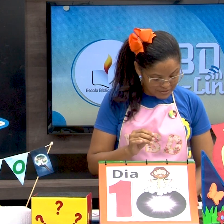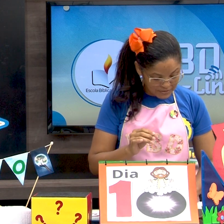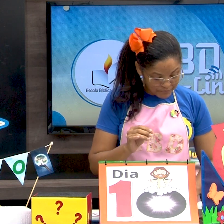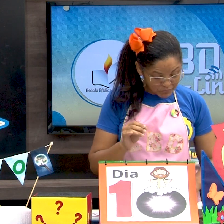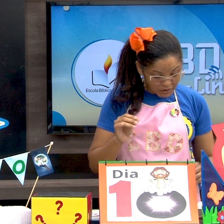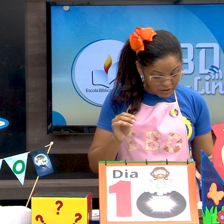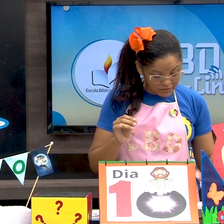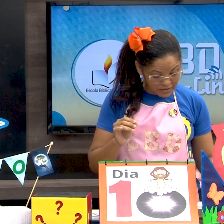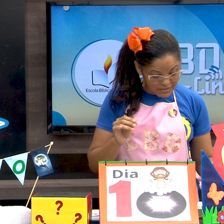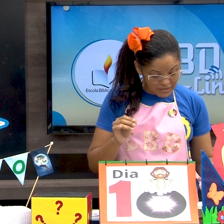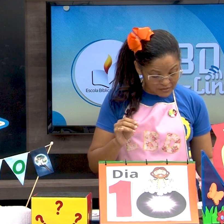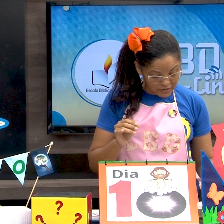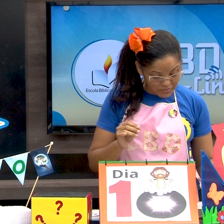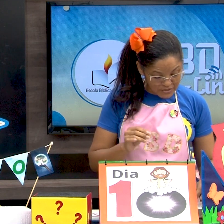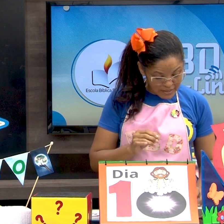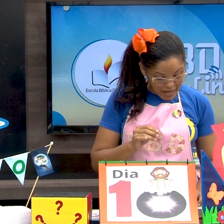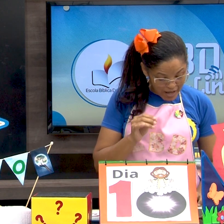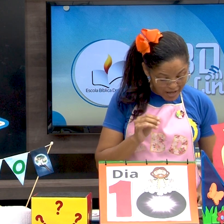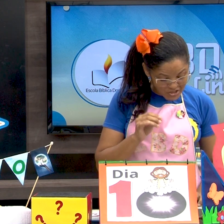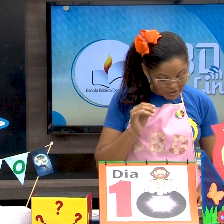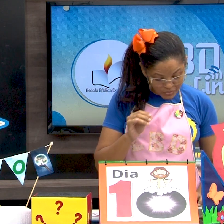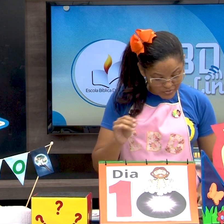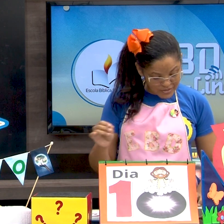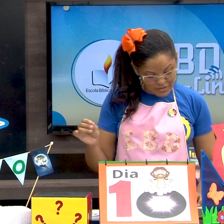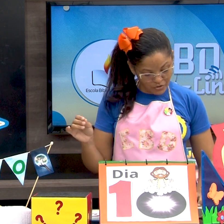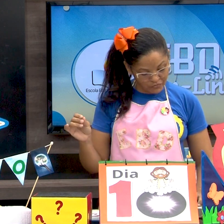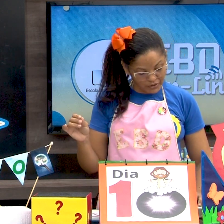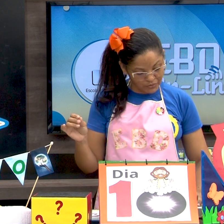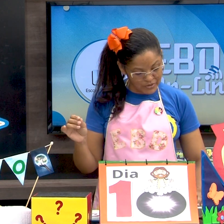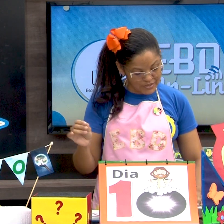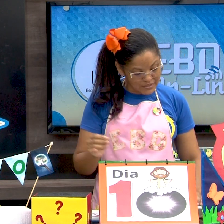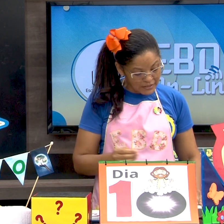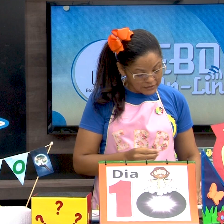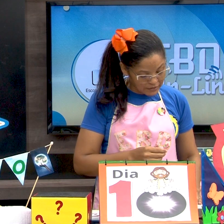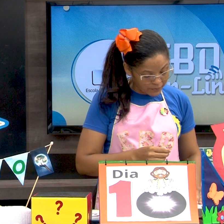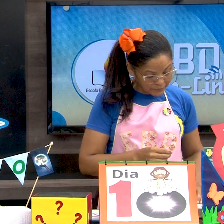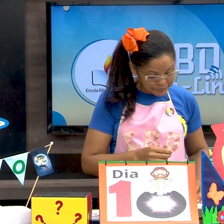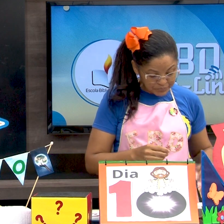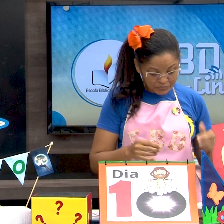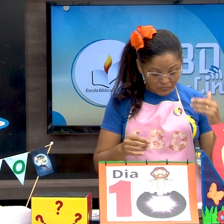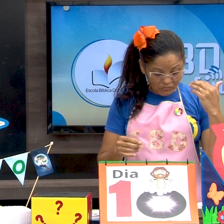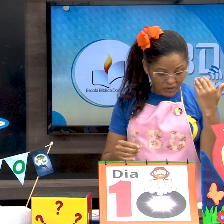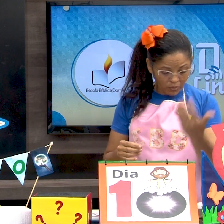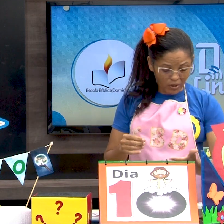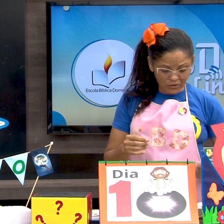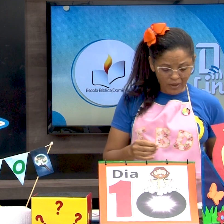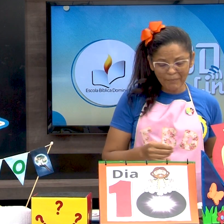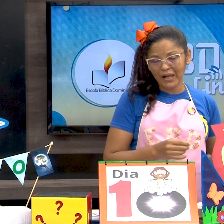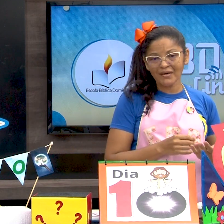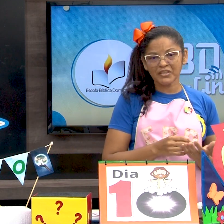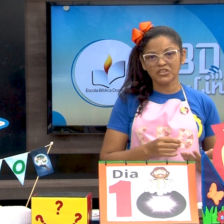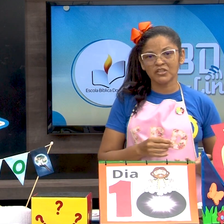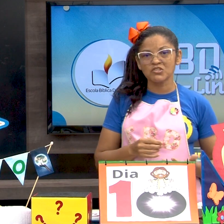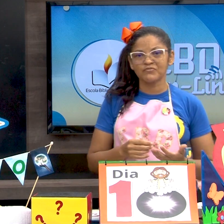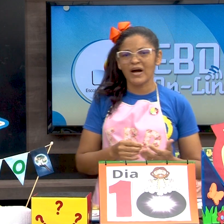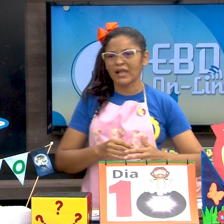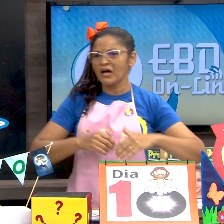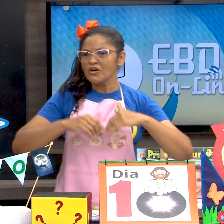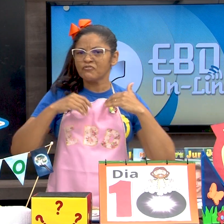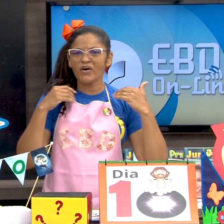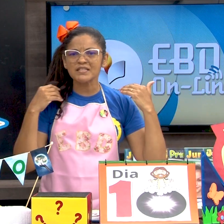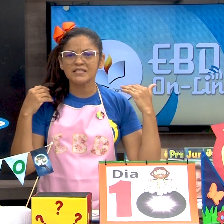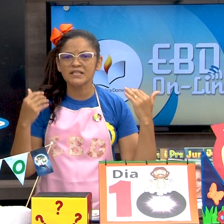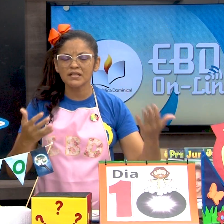águas e disse Deus haja luz e houve luz então quando a palavra de Deus